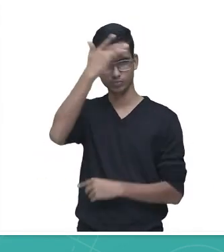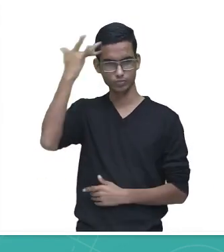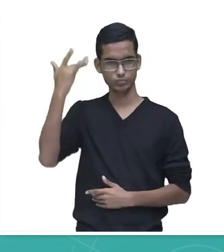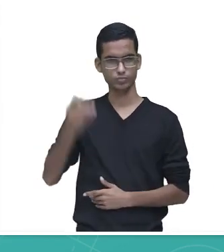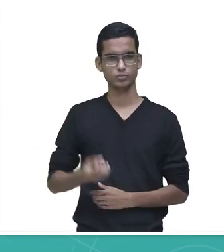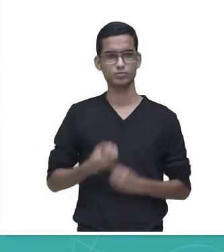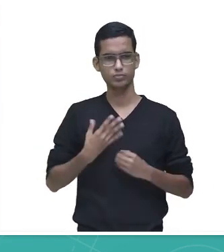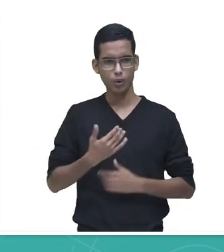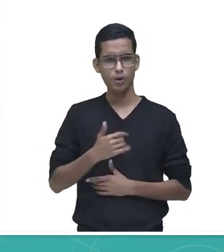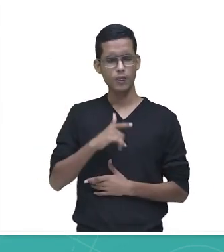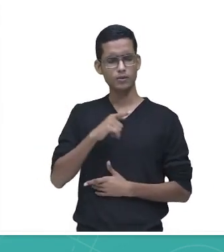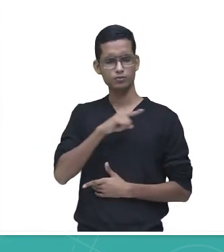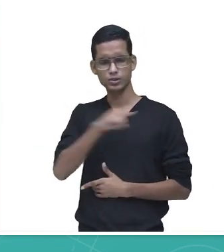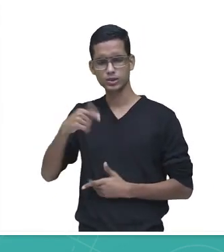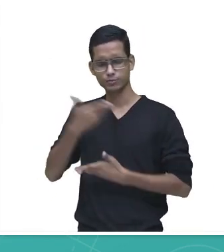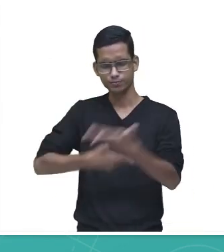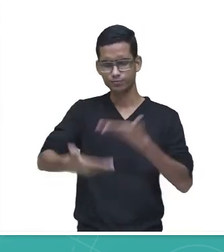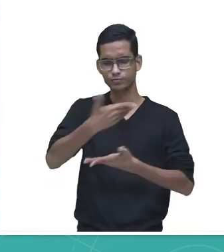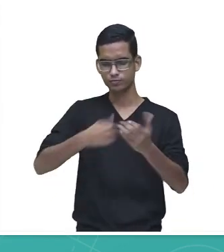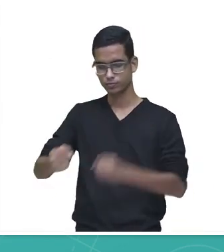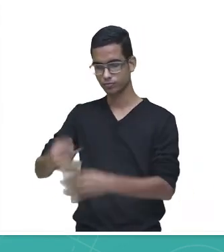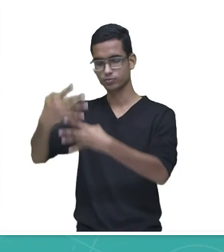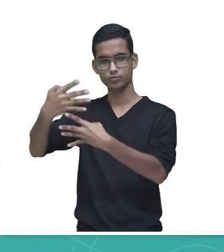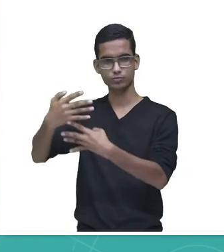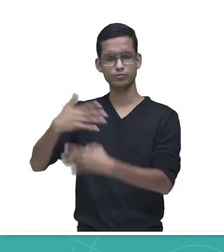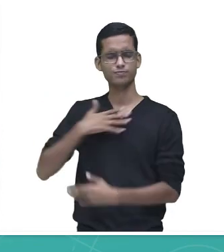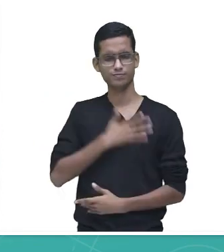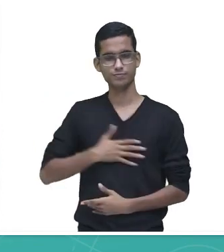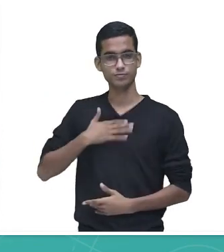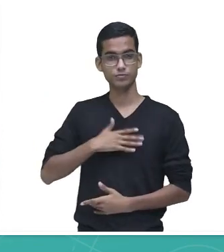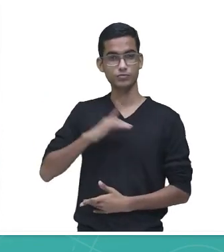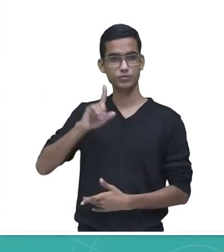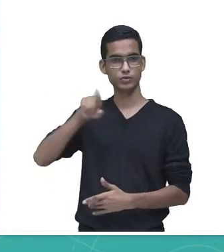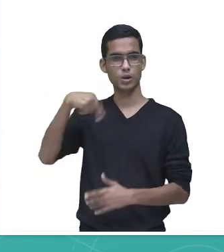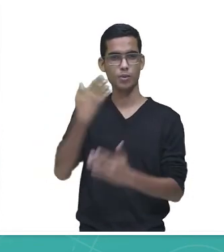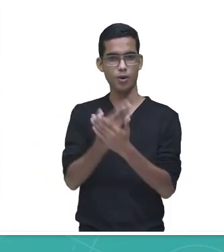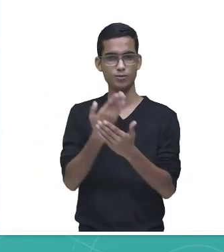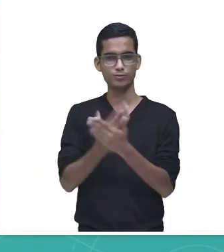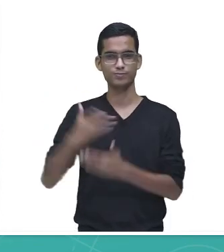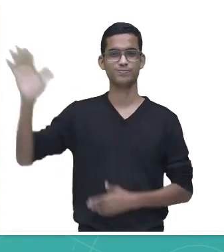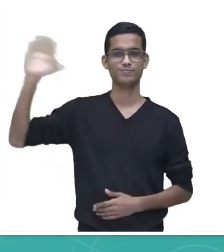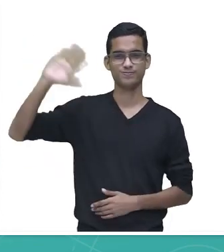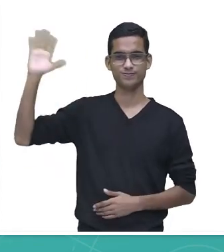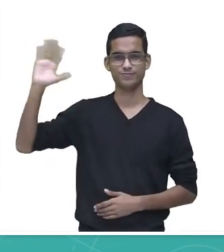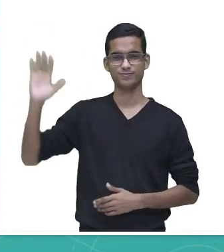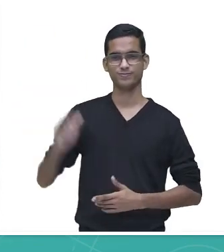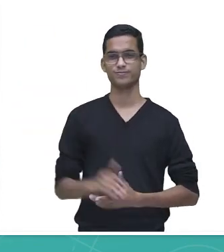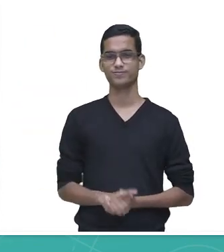participado, gostei da interatividade com vocês, e a gente se encontra numa próxima aula. Tchau, pessoal!